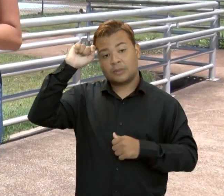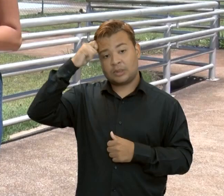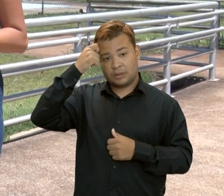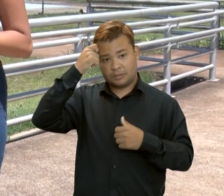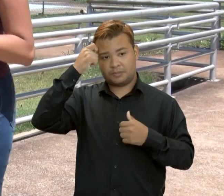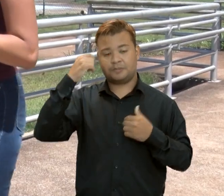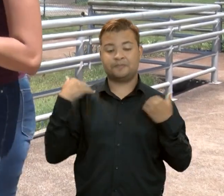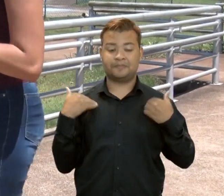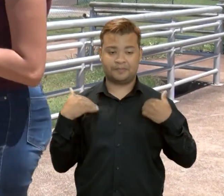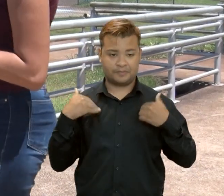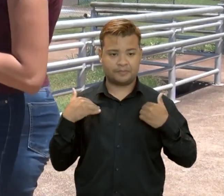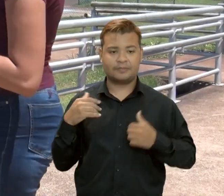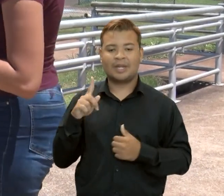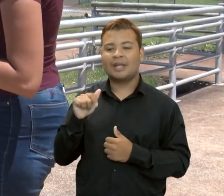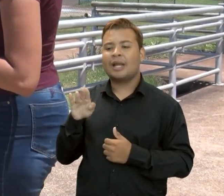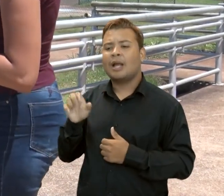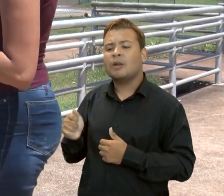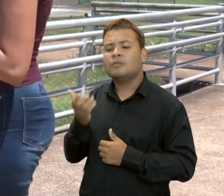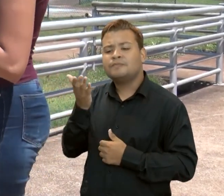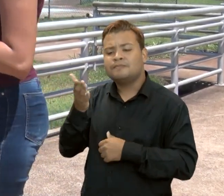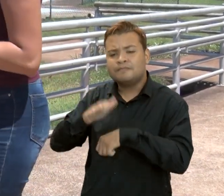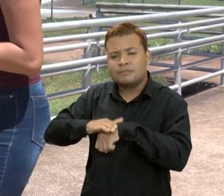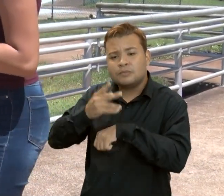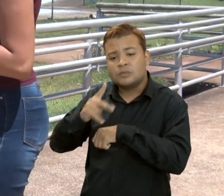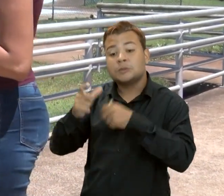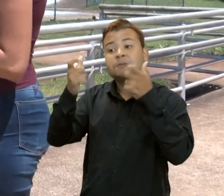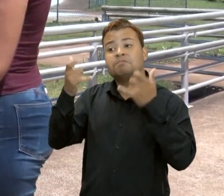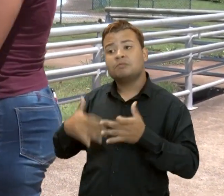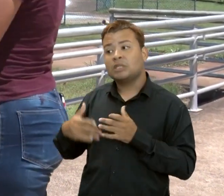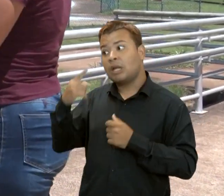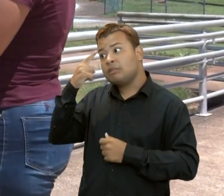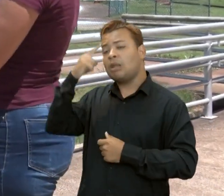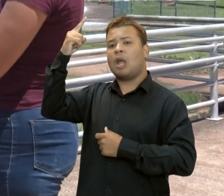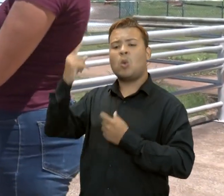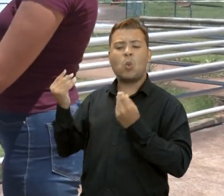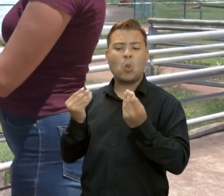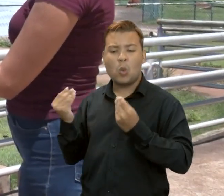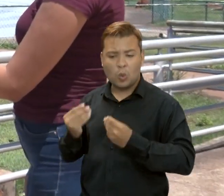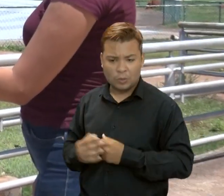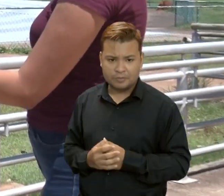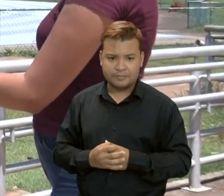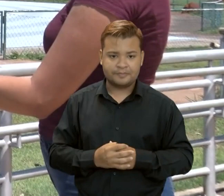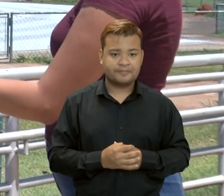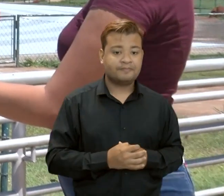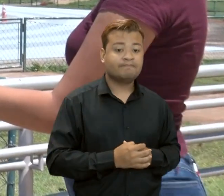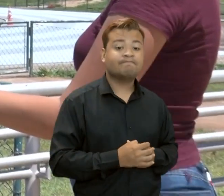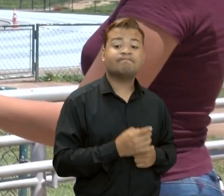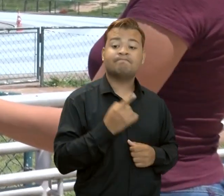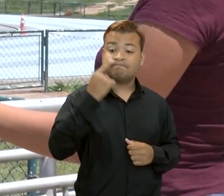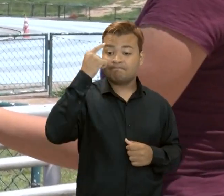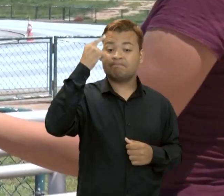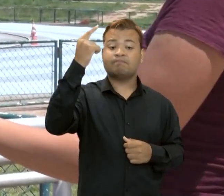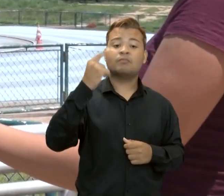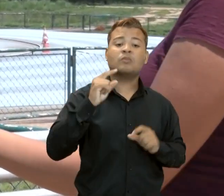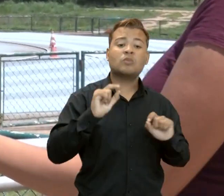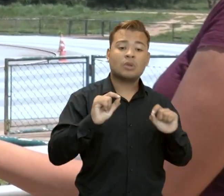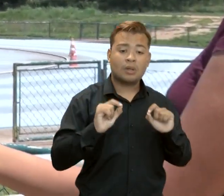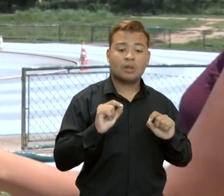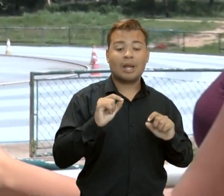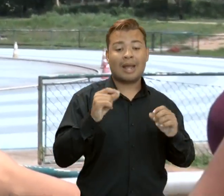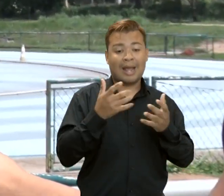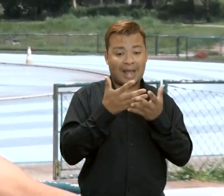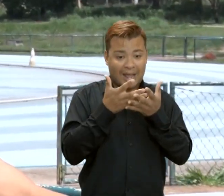abaixo doss ombros Galba conta pra gente como surgiu essa ideia desse evento Então a ideia foi para ser uma evento em em